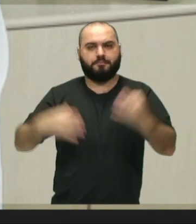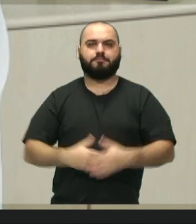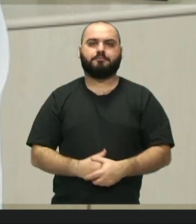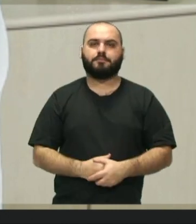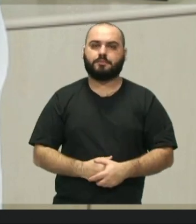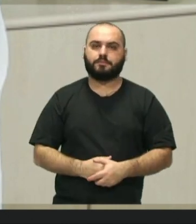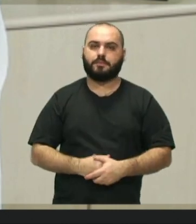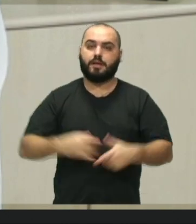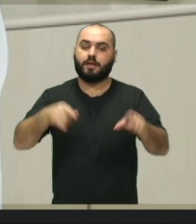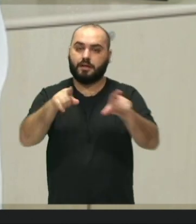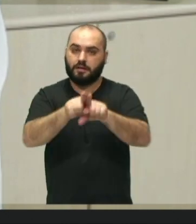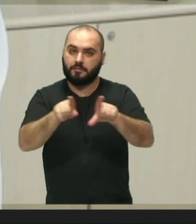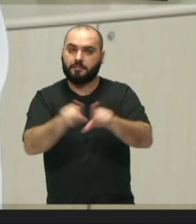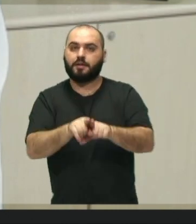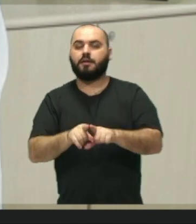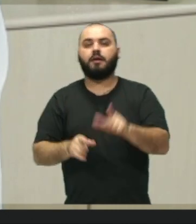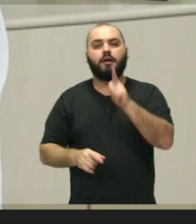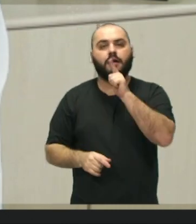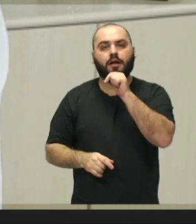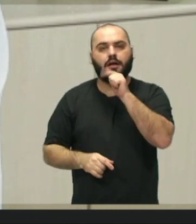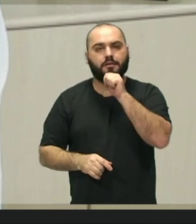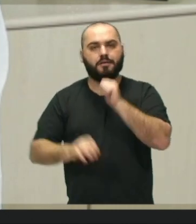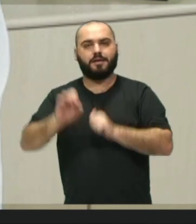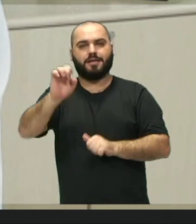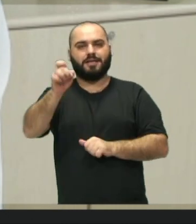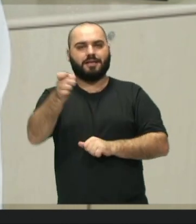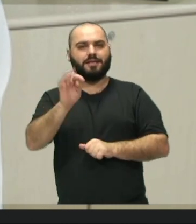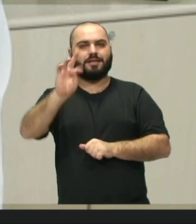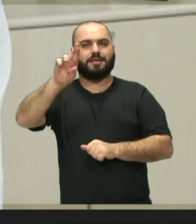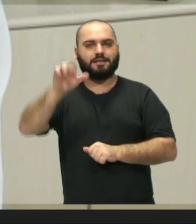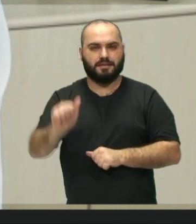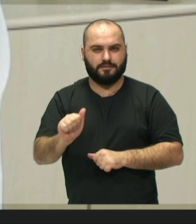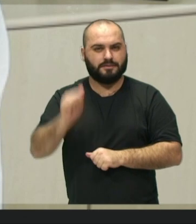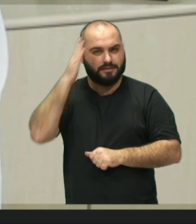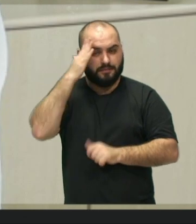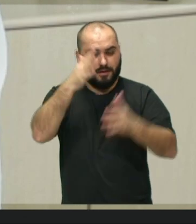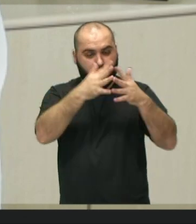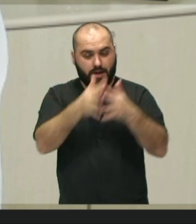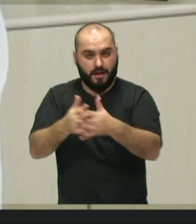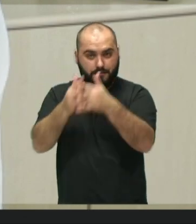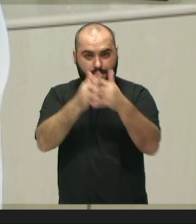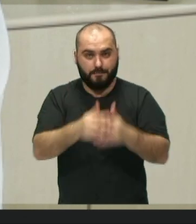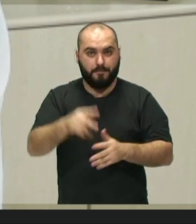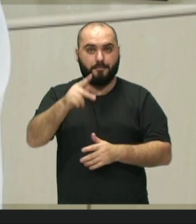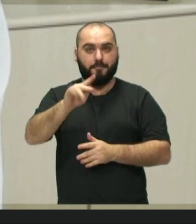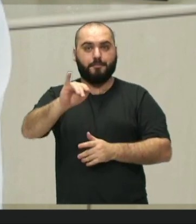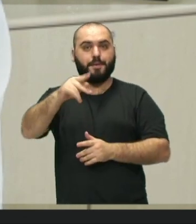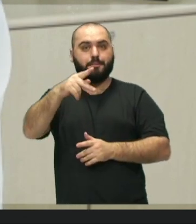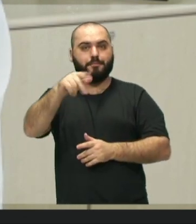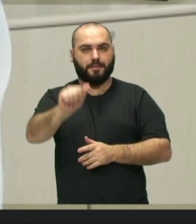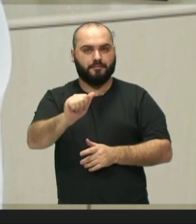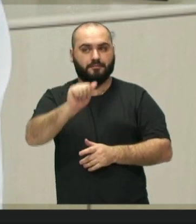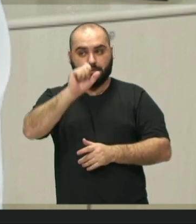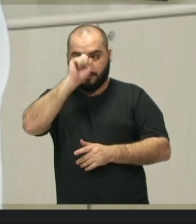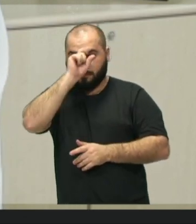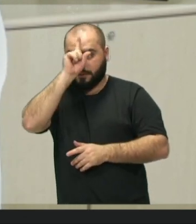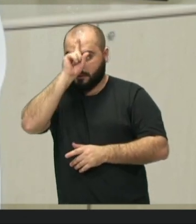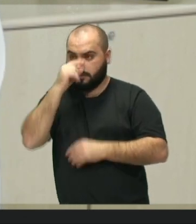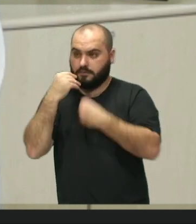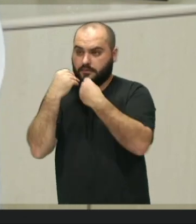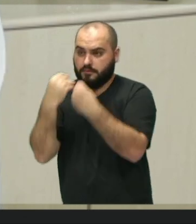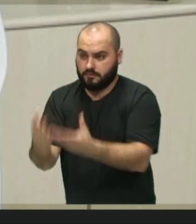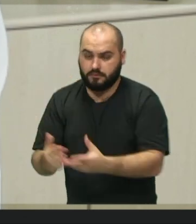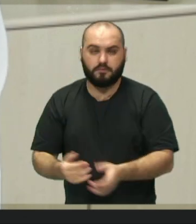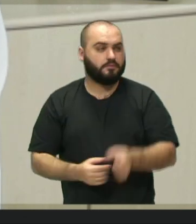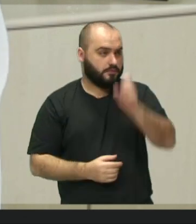também com serviços de abastecimento extraordinário, principalmente caminhão-pipa. Aí me refiro, por exemplo, a hospitais, o Hospital Marieta, o Hospital